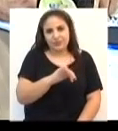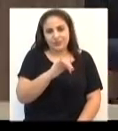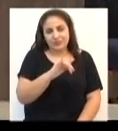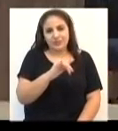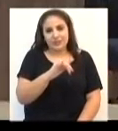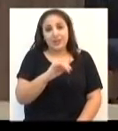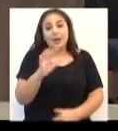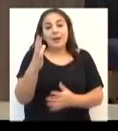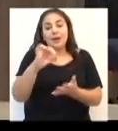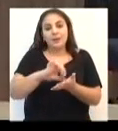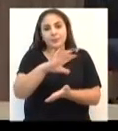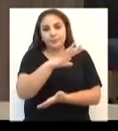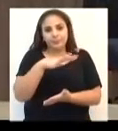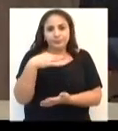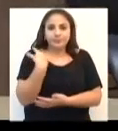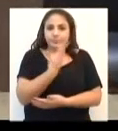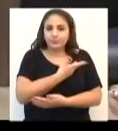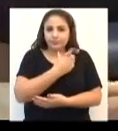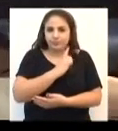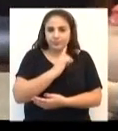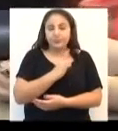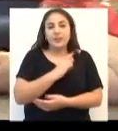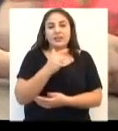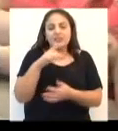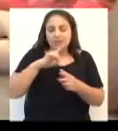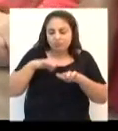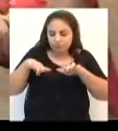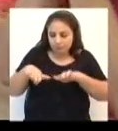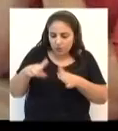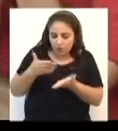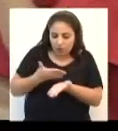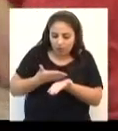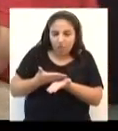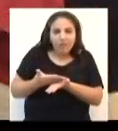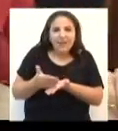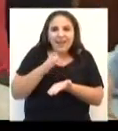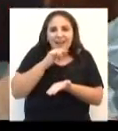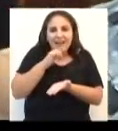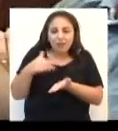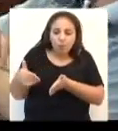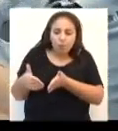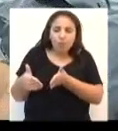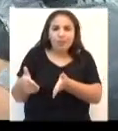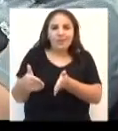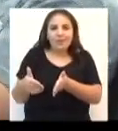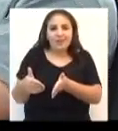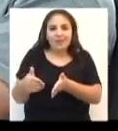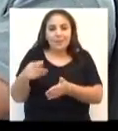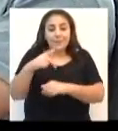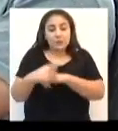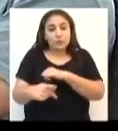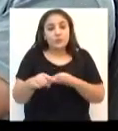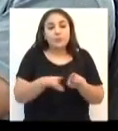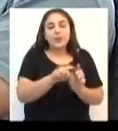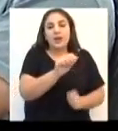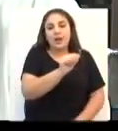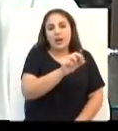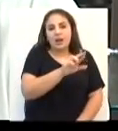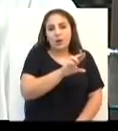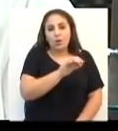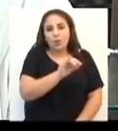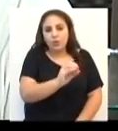sensibilidade ambiental que nós temos em Passo Fundo. São as nascentes do Rio Passo Fundo e do Arroio Miranda, que compõem toda a